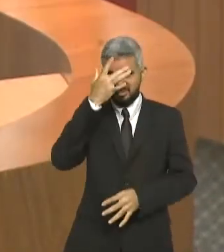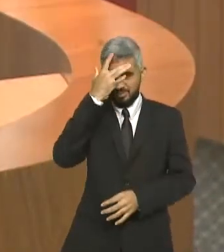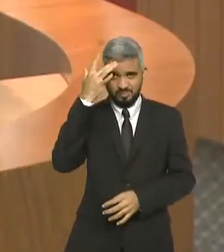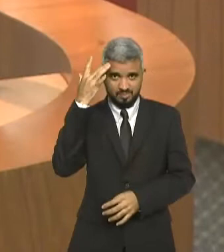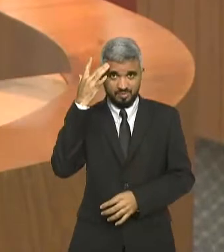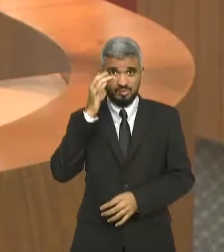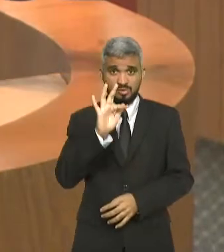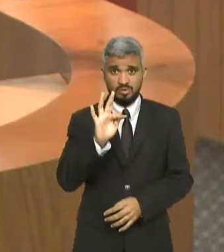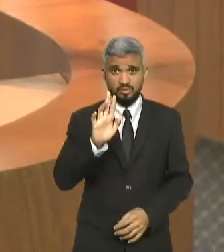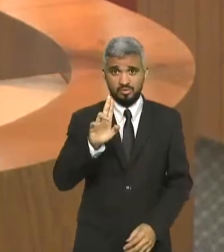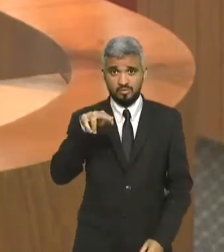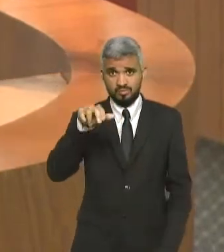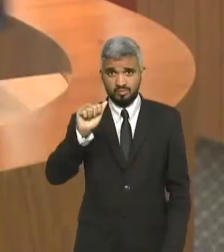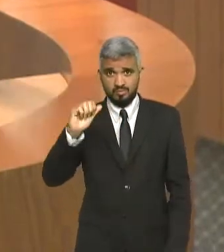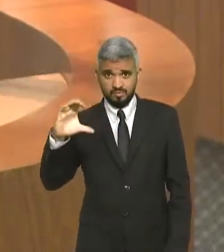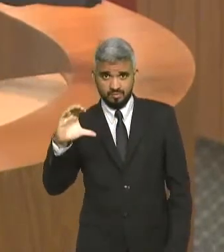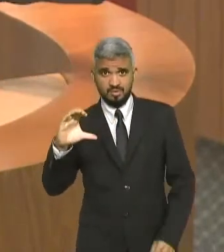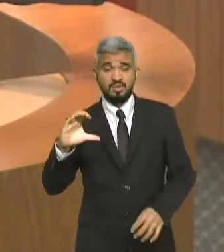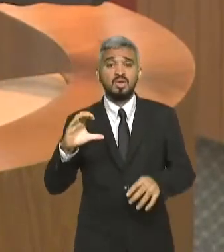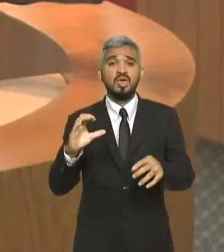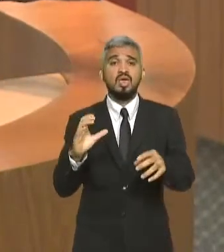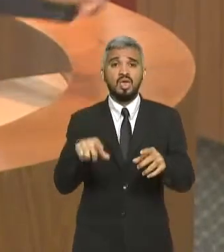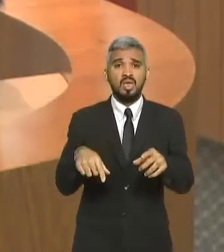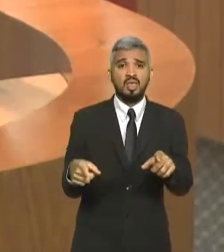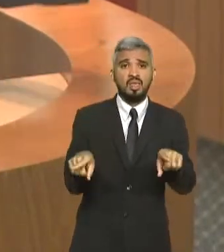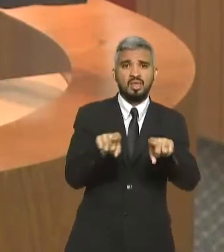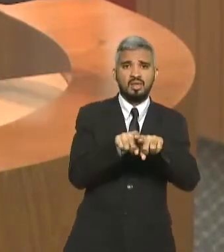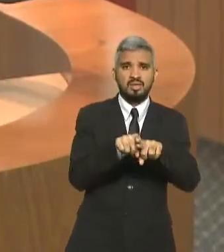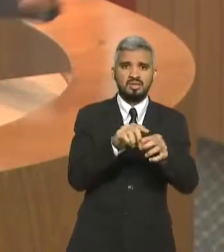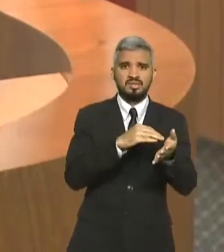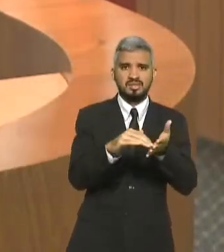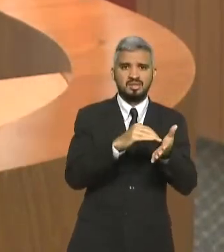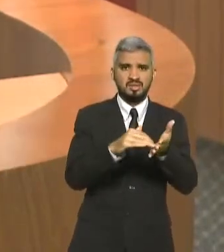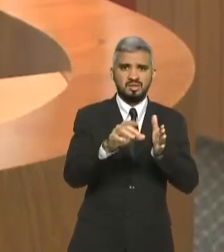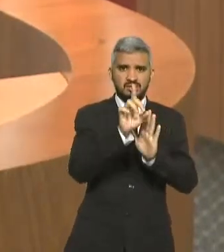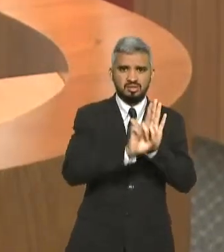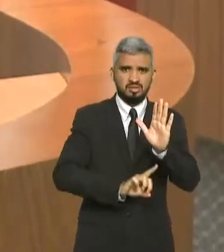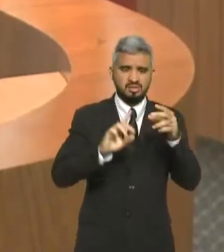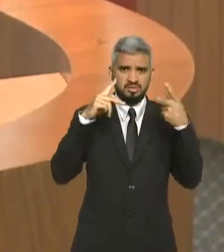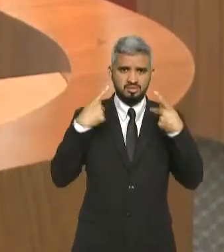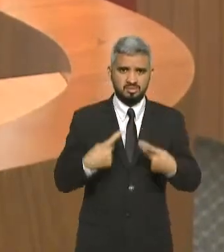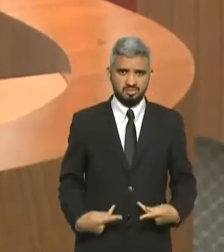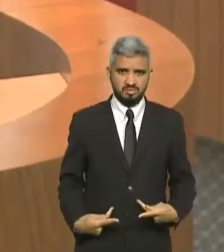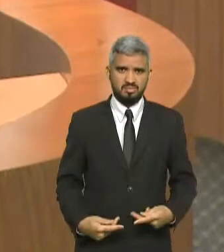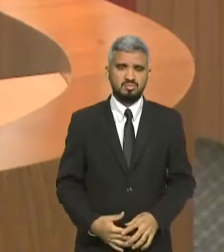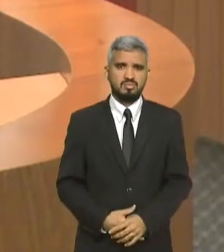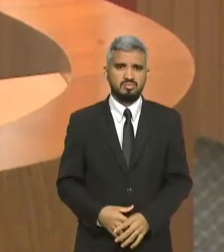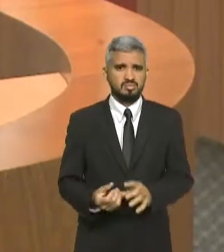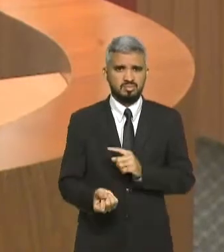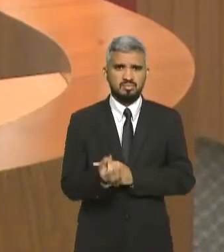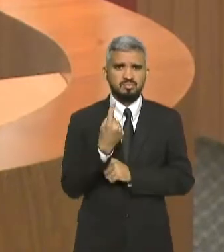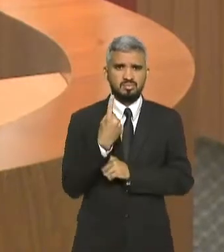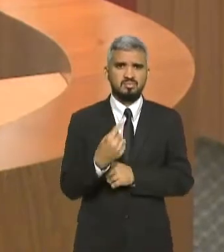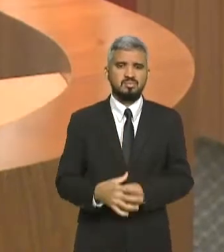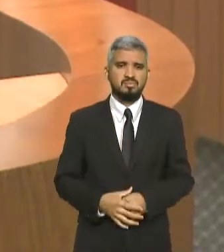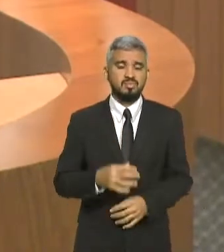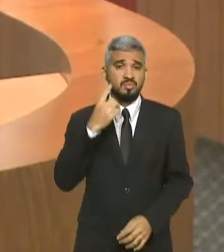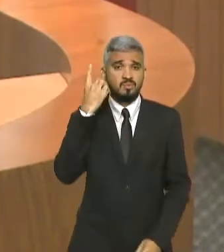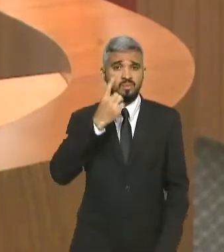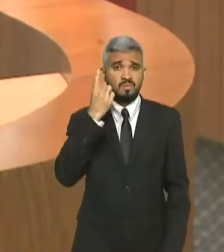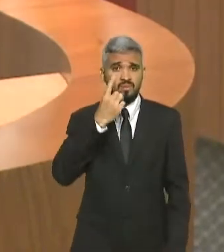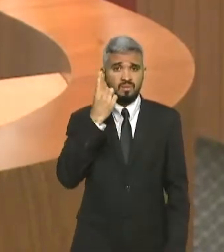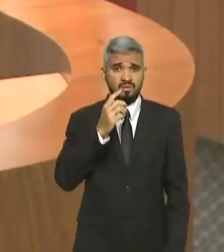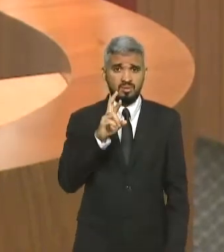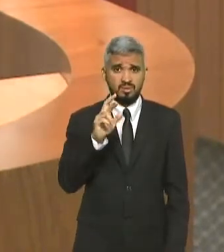à Secretaria de Direitos Humanos. Como pode? Que absurdo! Mas vamos falar, deputado Rafael Leitor, mesmo estando